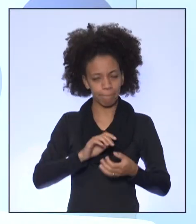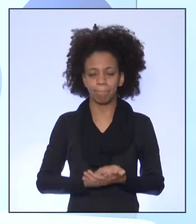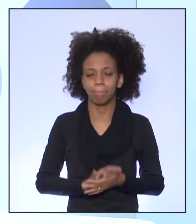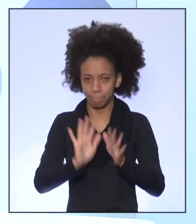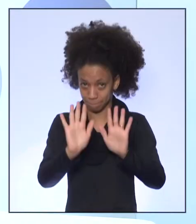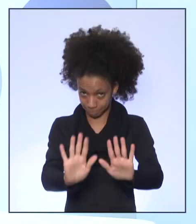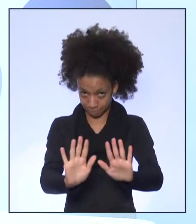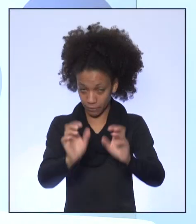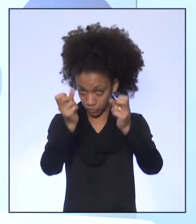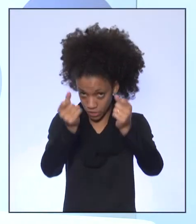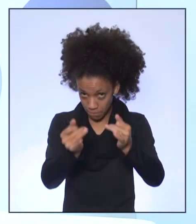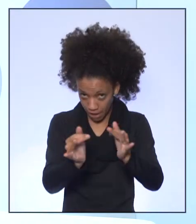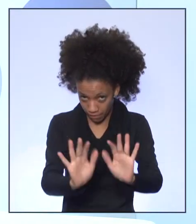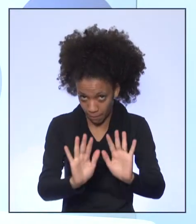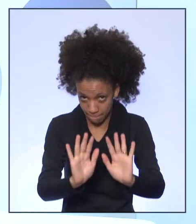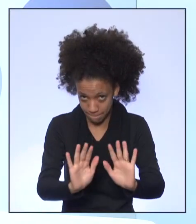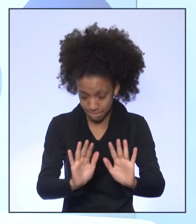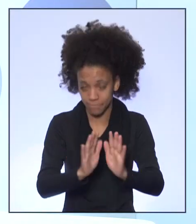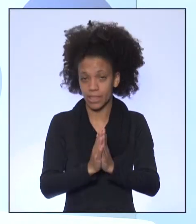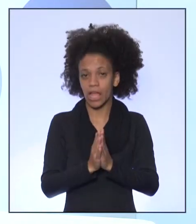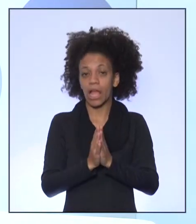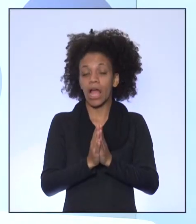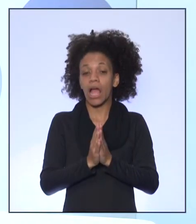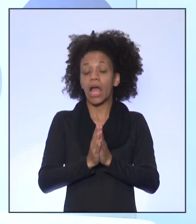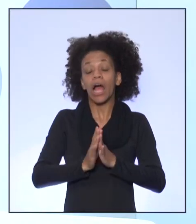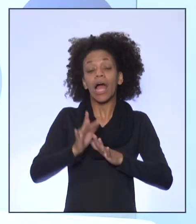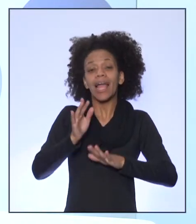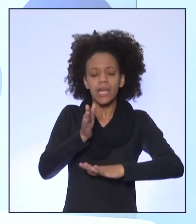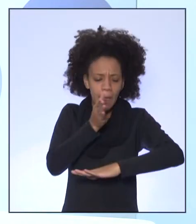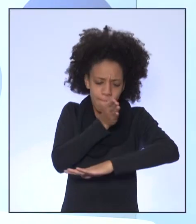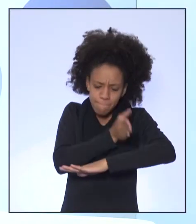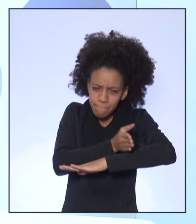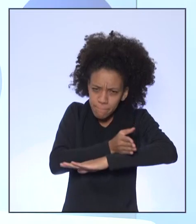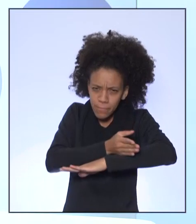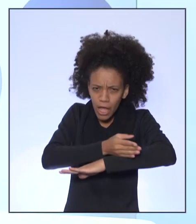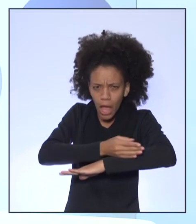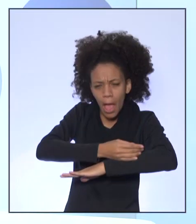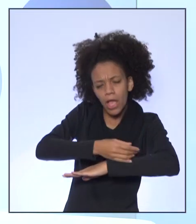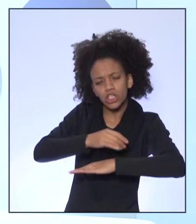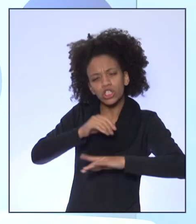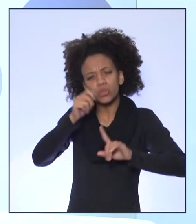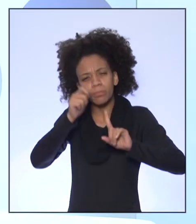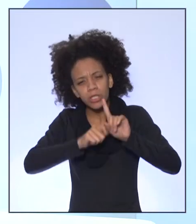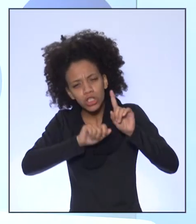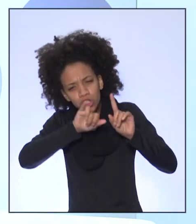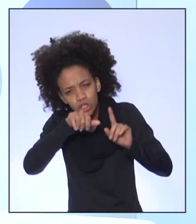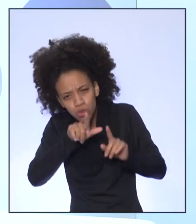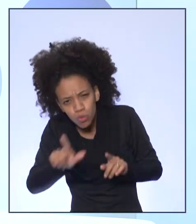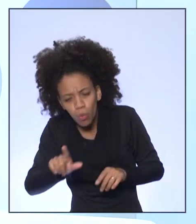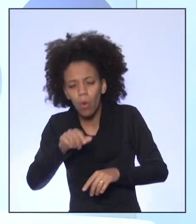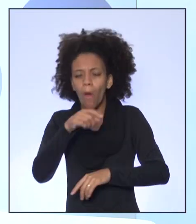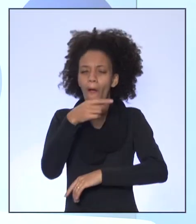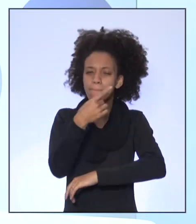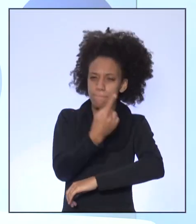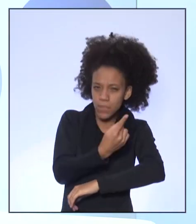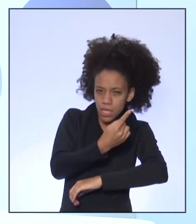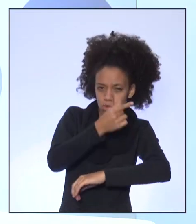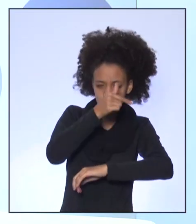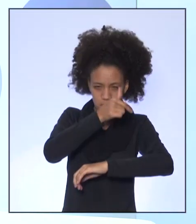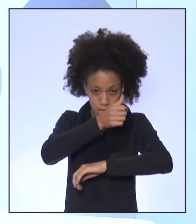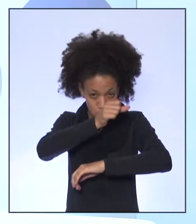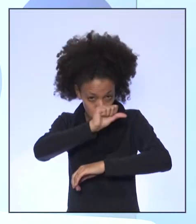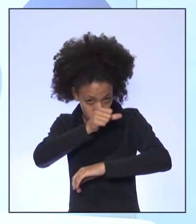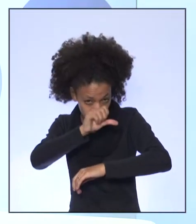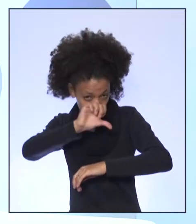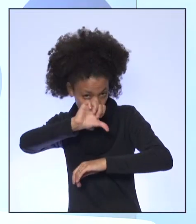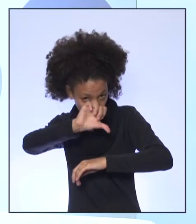Bom, a tomada da Bastilha ela foi em julho de 1789. Ela é um símbolo da